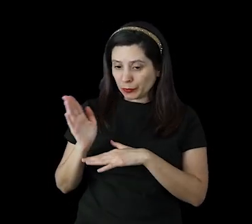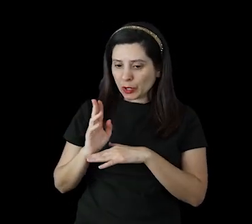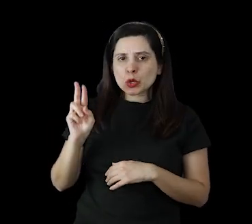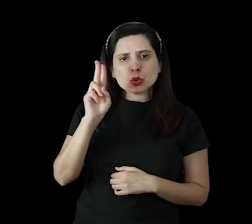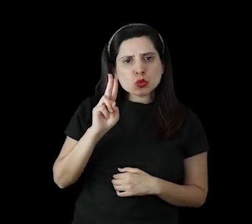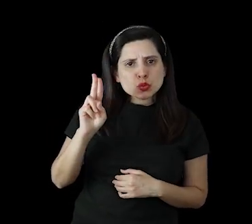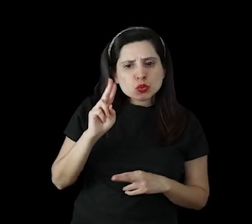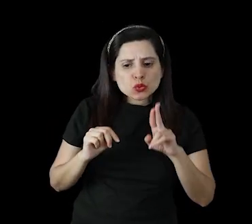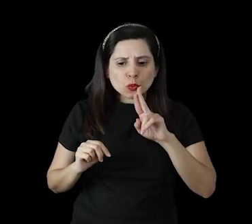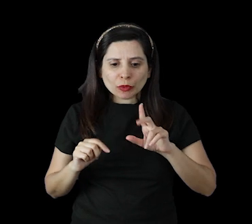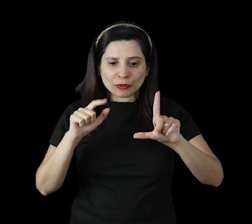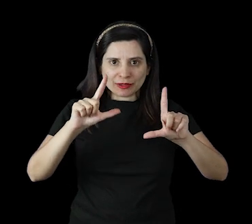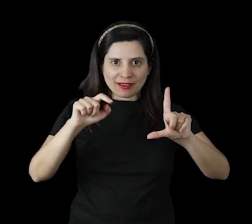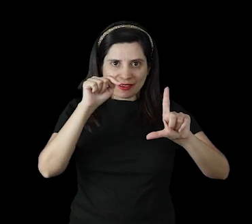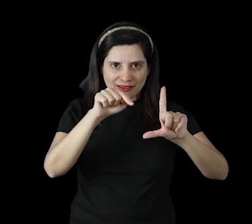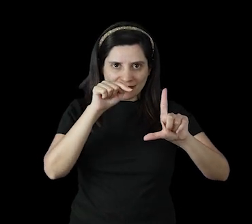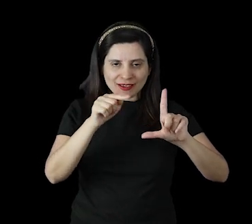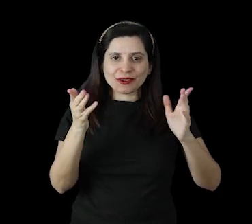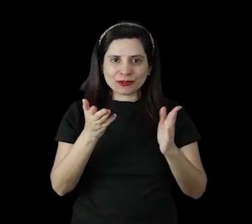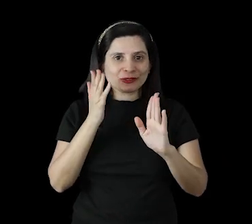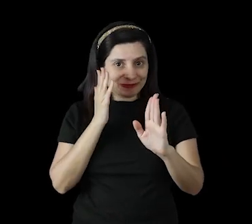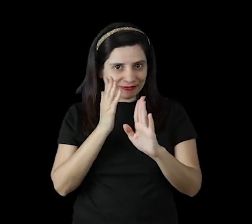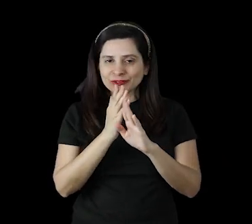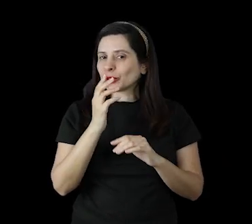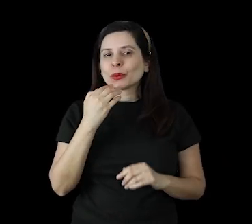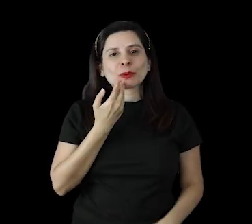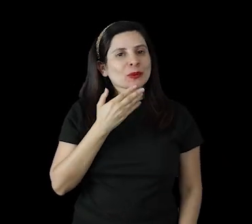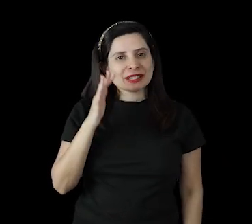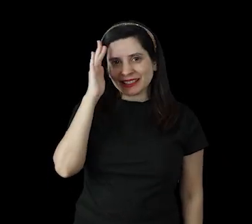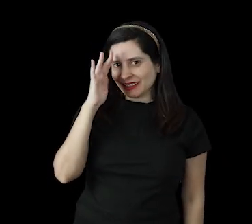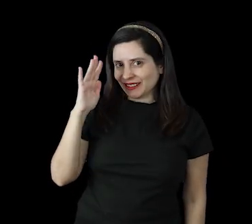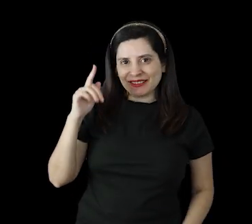algumas coisas daqui, uso porque eu identifico hoje, eu não conhecia essa teoria antes.